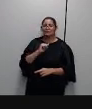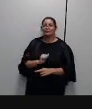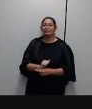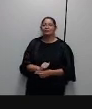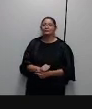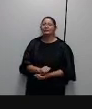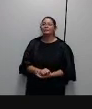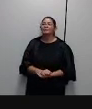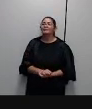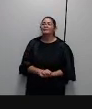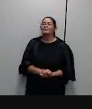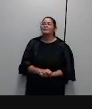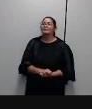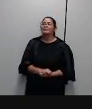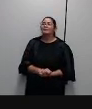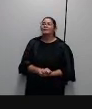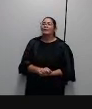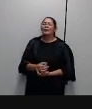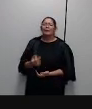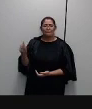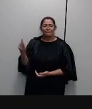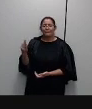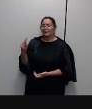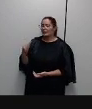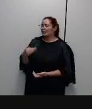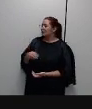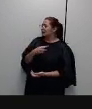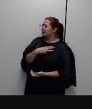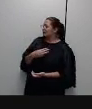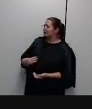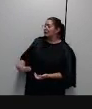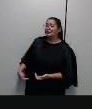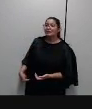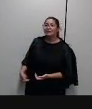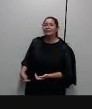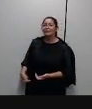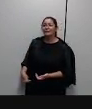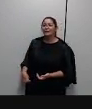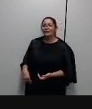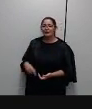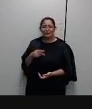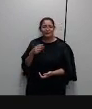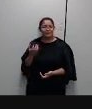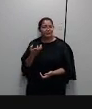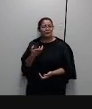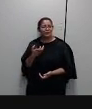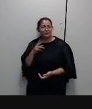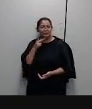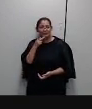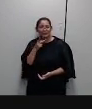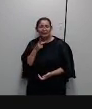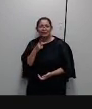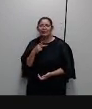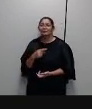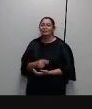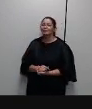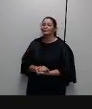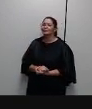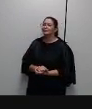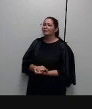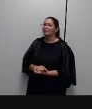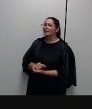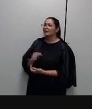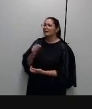o efeito bicho Napoleão gosta de se manifestar rapidamente Presidente hoje o pedido Esse é o caso de